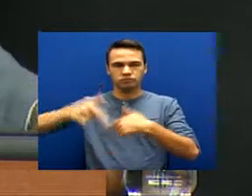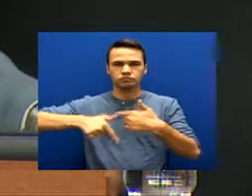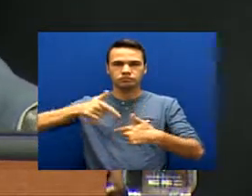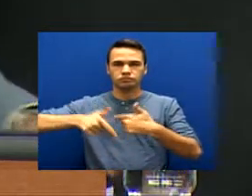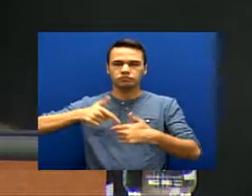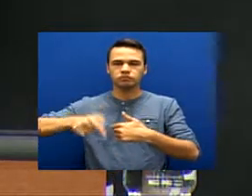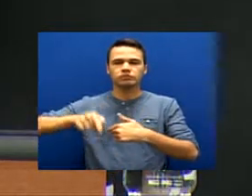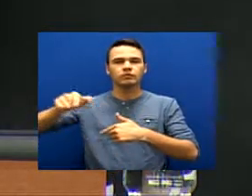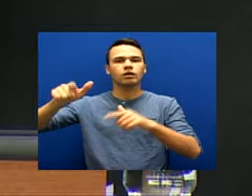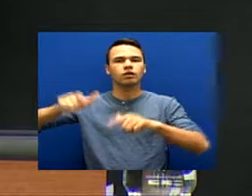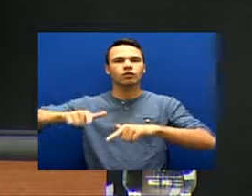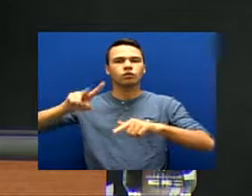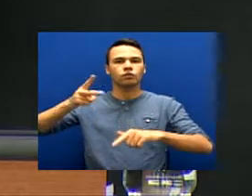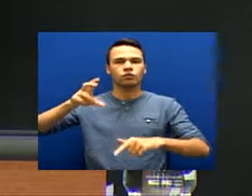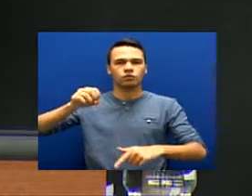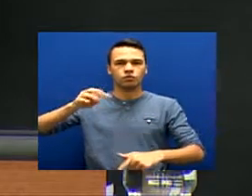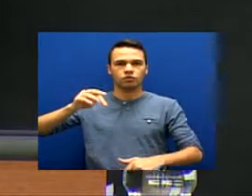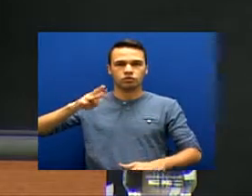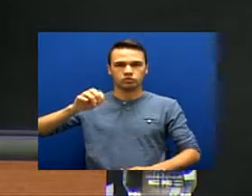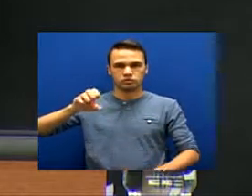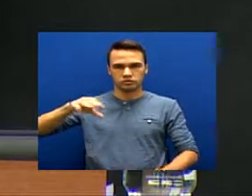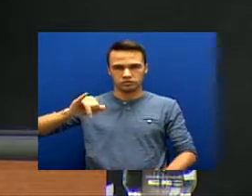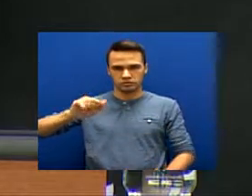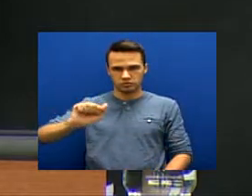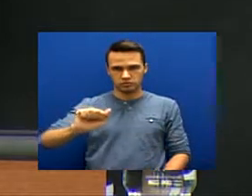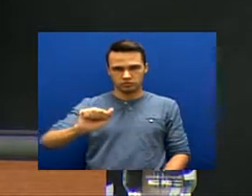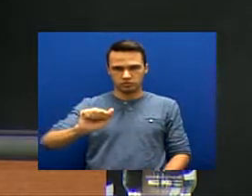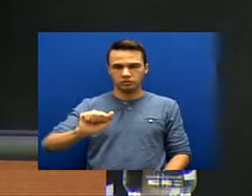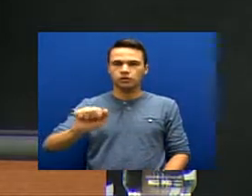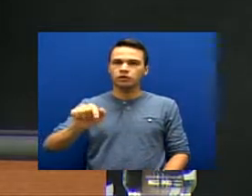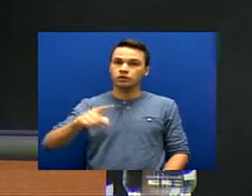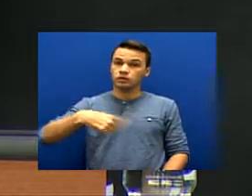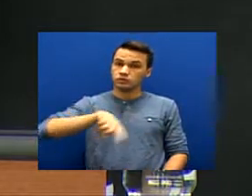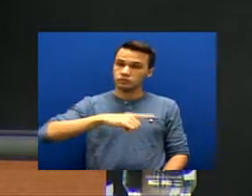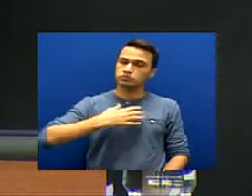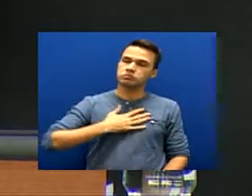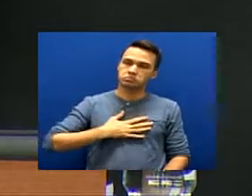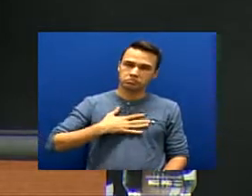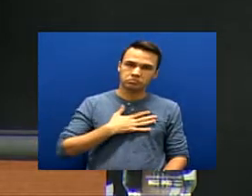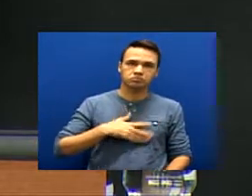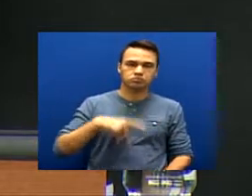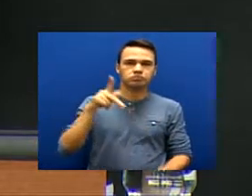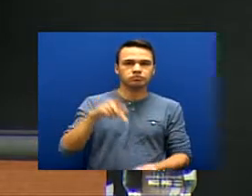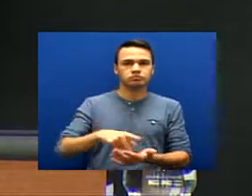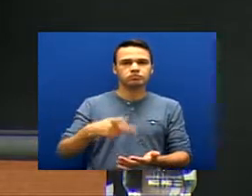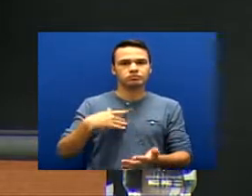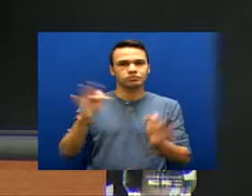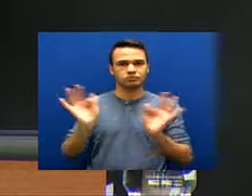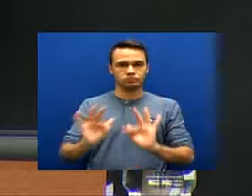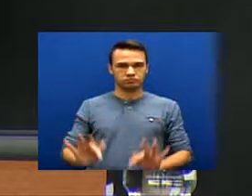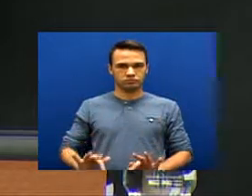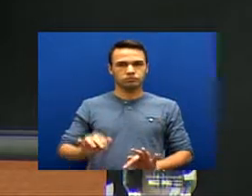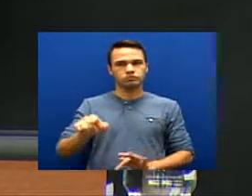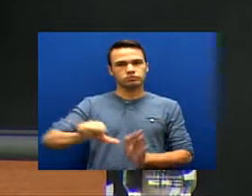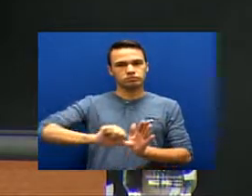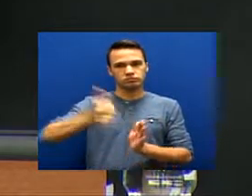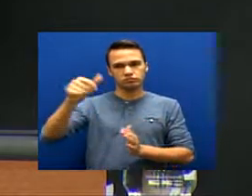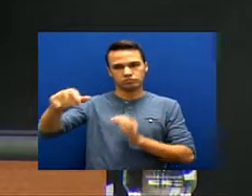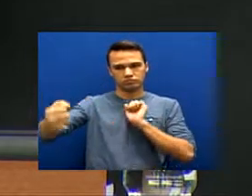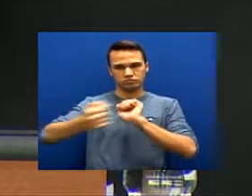perto, em Barueri, Marco Gladstone Silva. Ele aqui é secretário de distribuição e coordenação das secretarias regionais